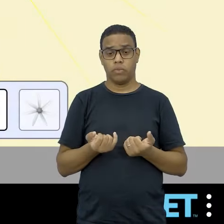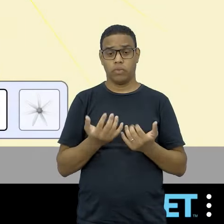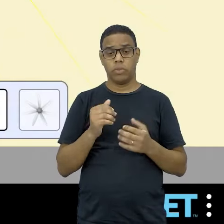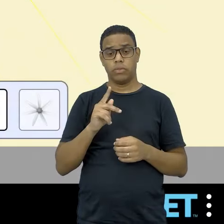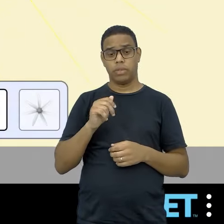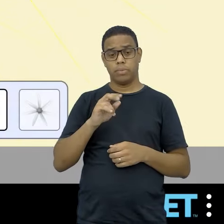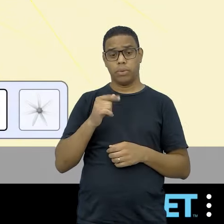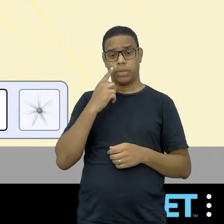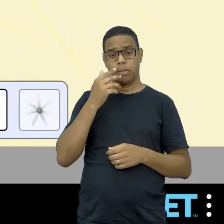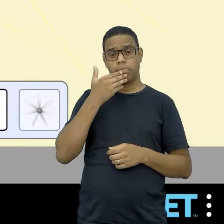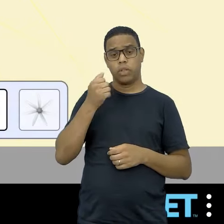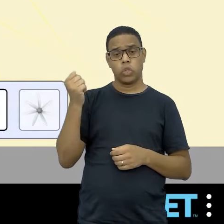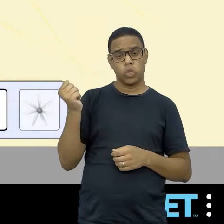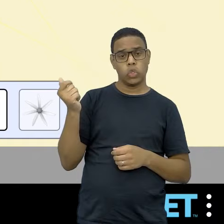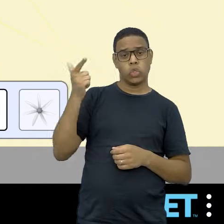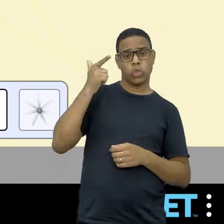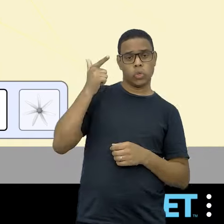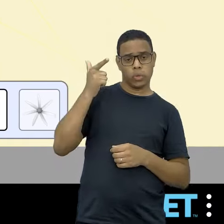poderia usar o sol.